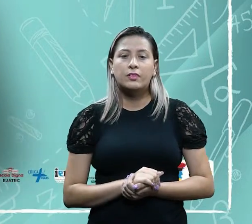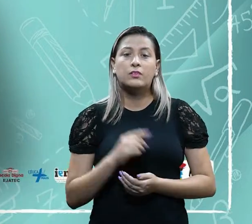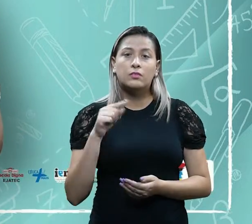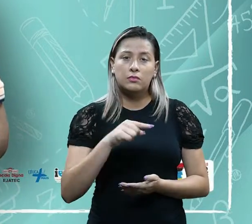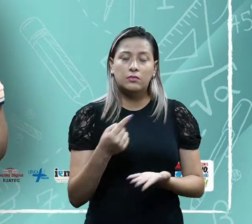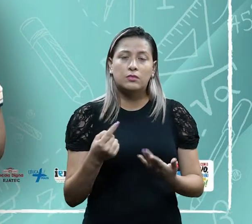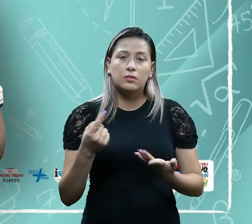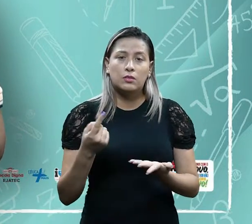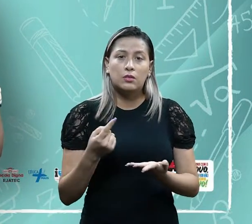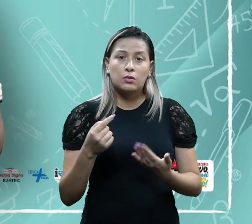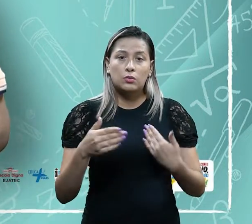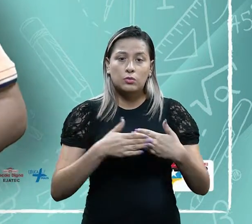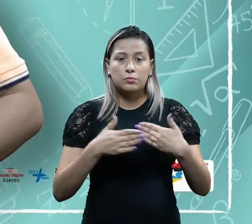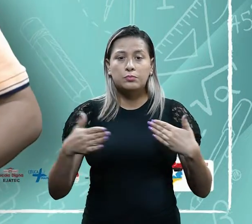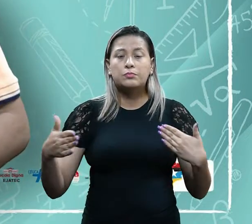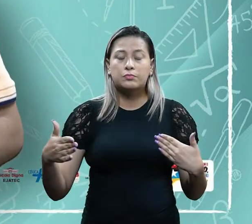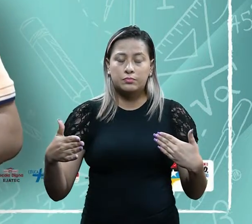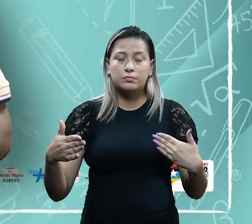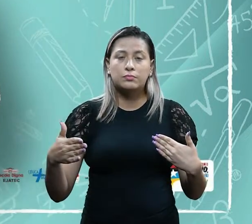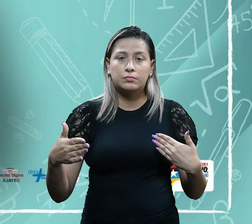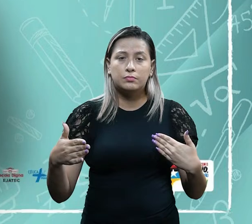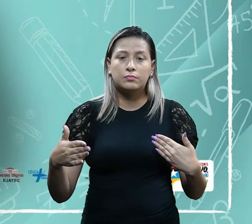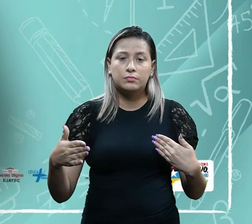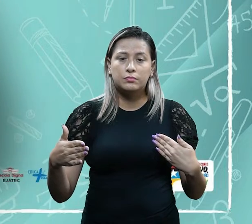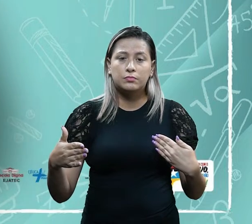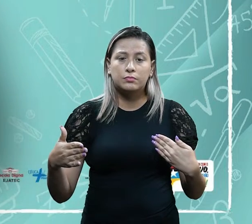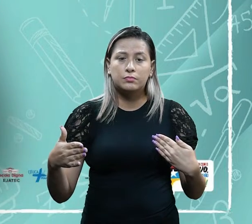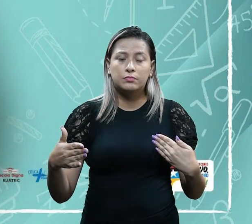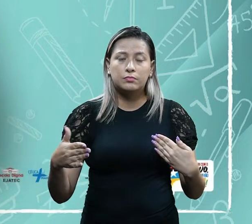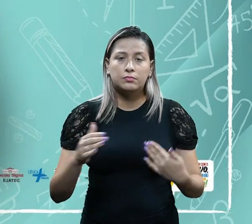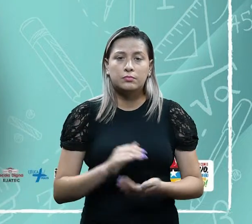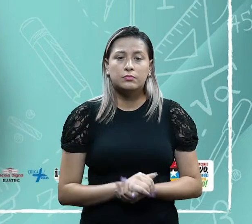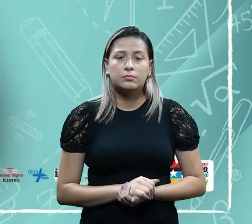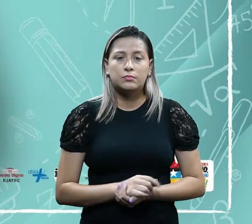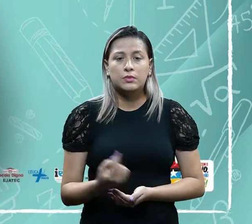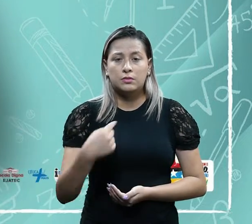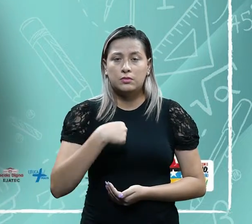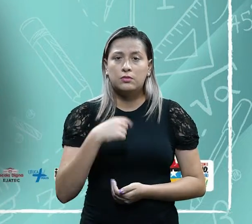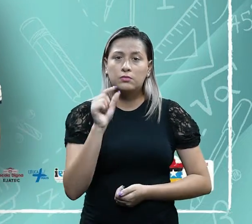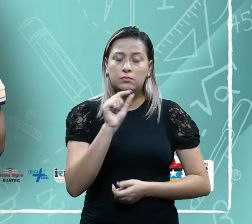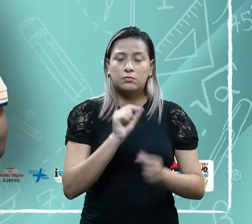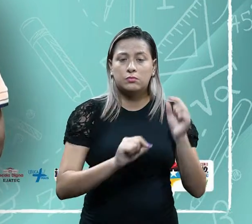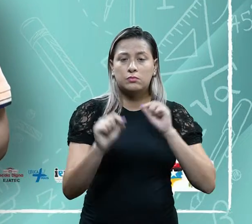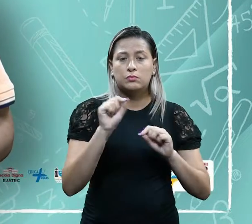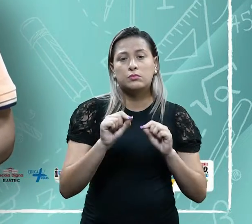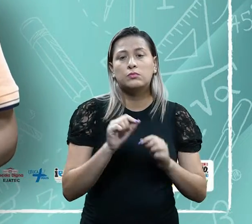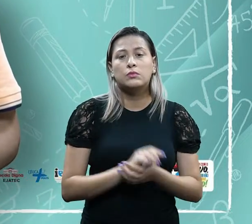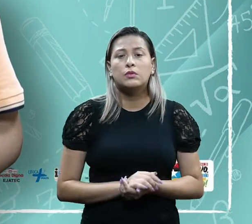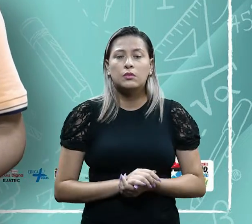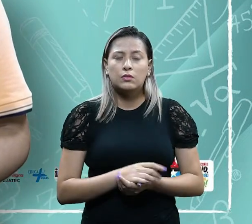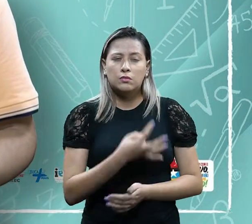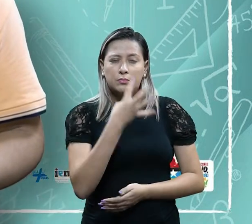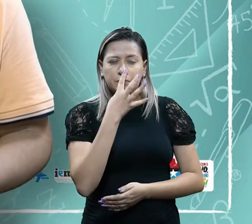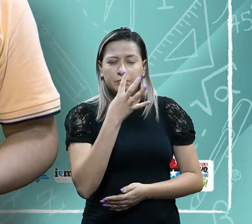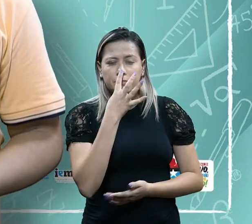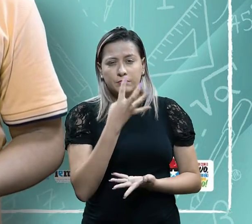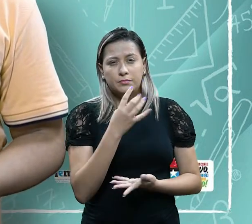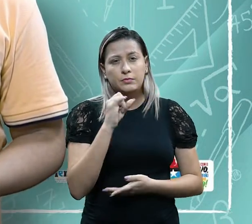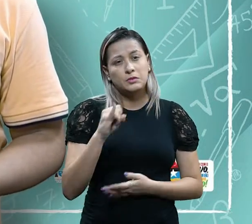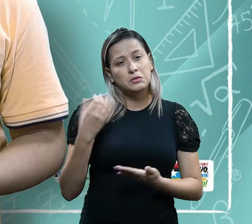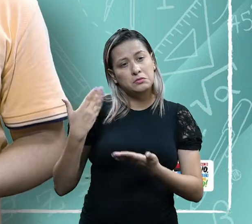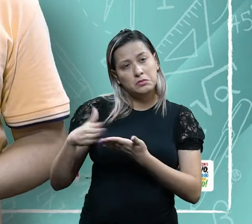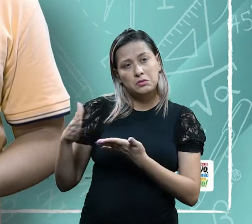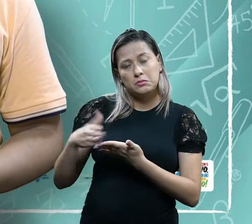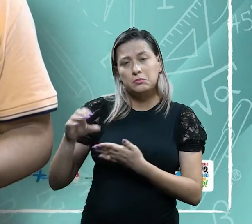cumprir o seu prazo precaucional, eu vou de fato, avaliar se aquele documento ele vai